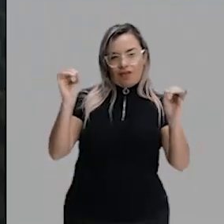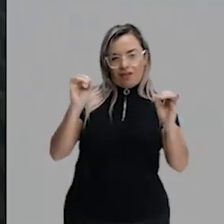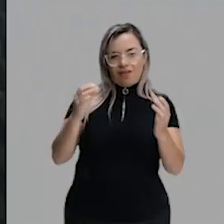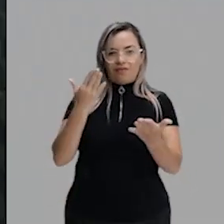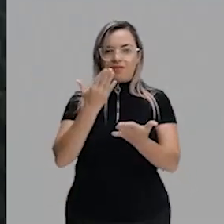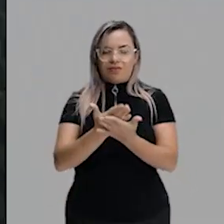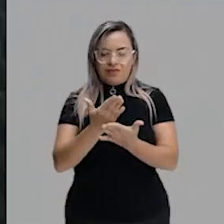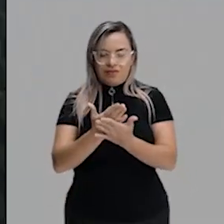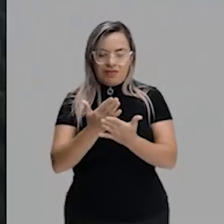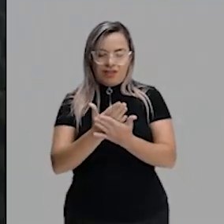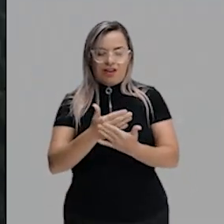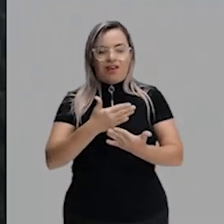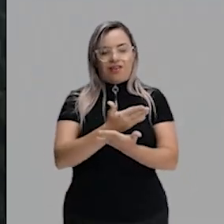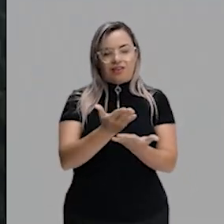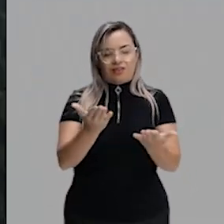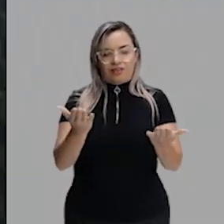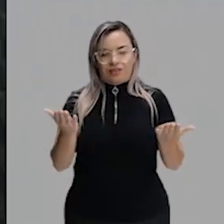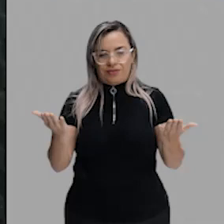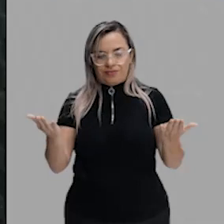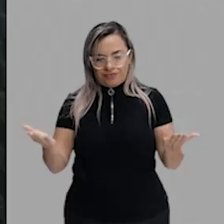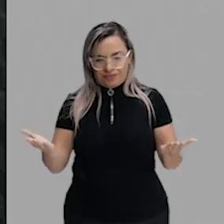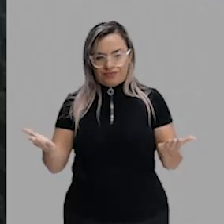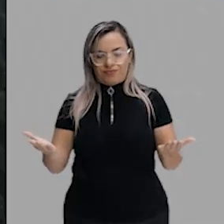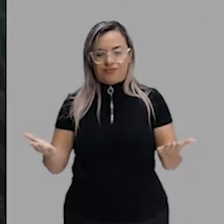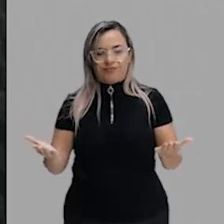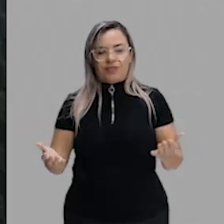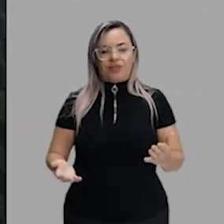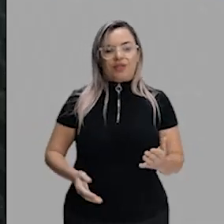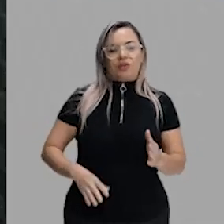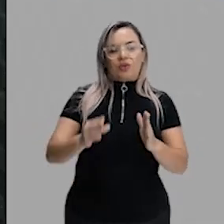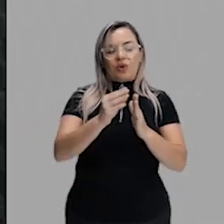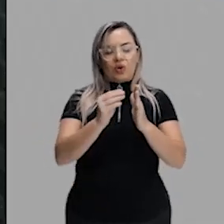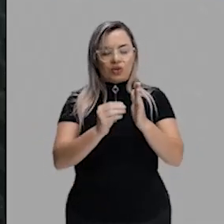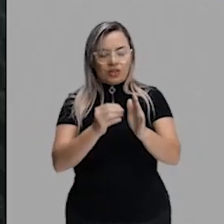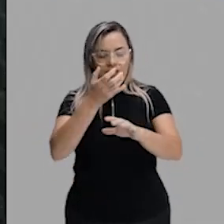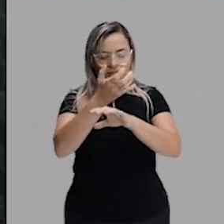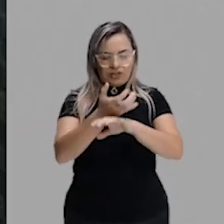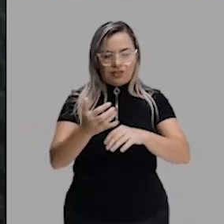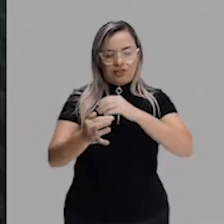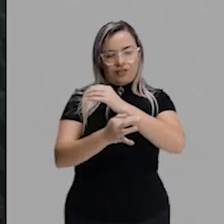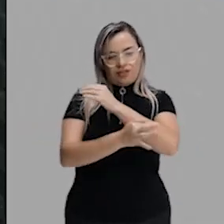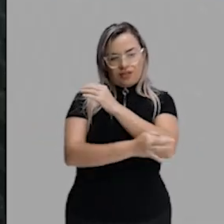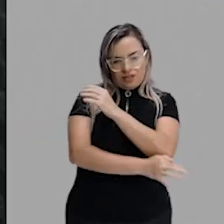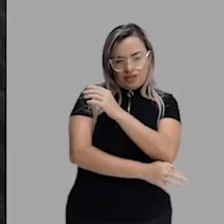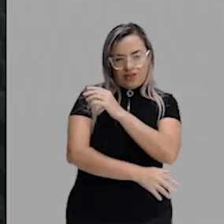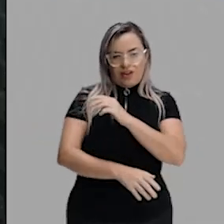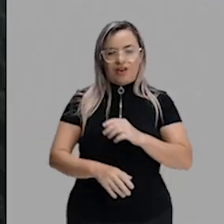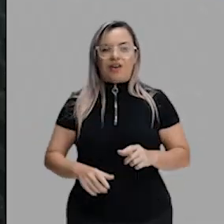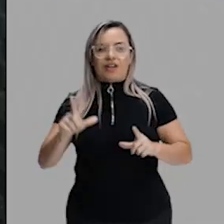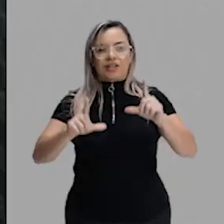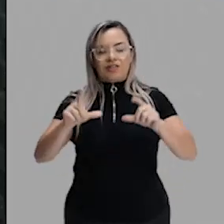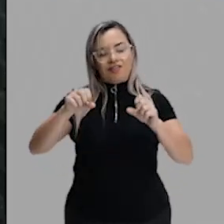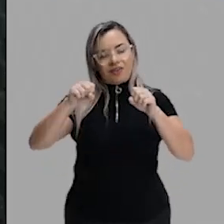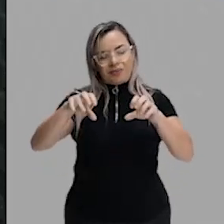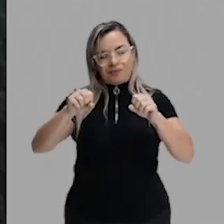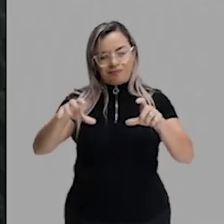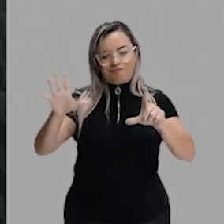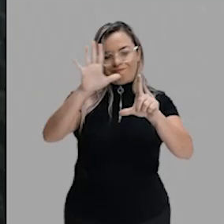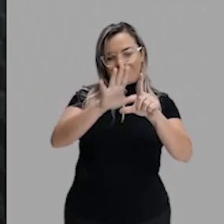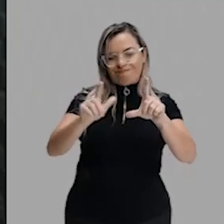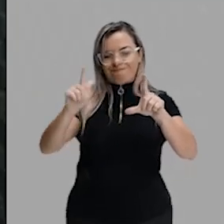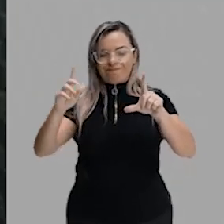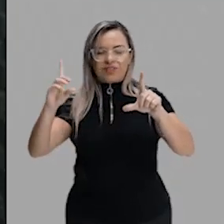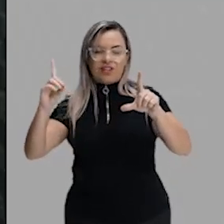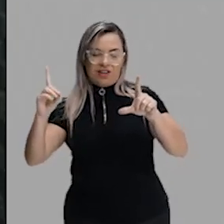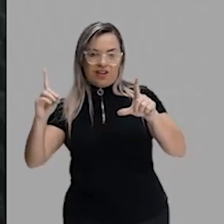aluna, olá aluno, bem-vindo a mais uma aula de física, aqui pela TV Educação e também pela plataforma Gonçalves Dias.